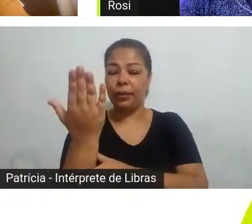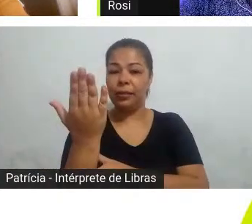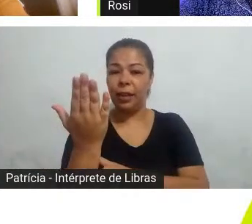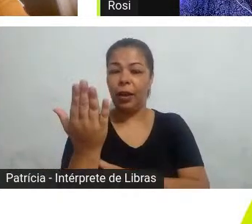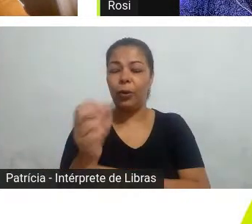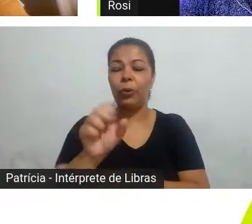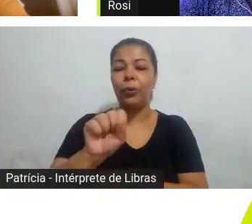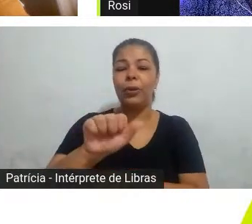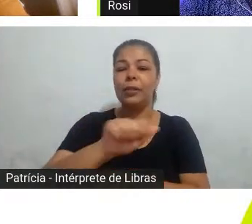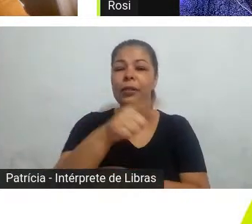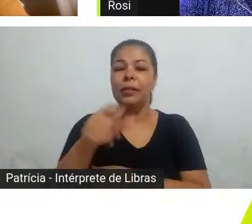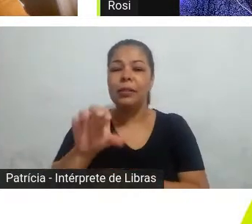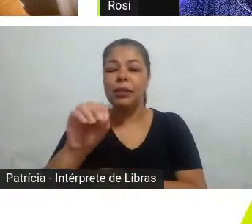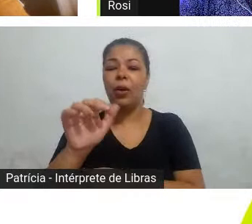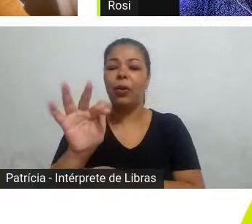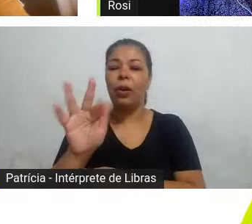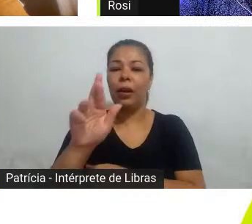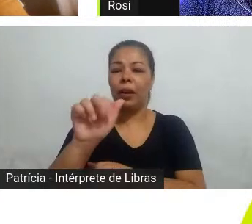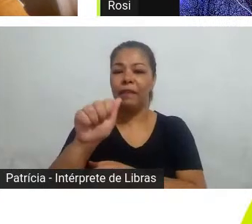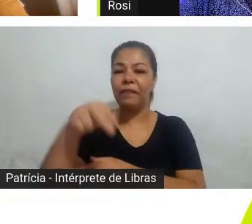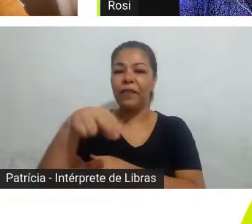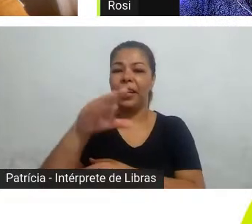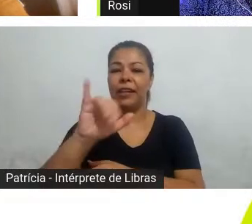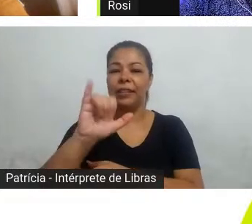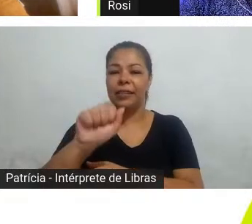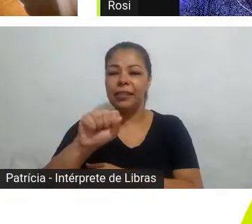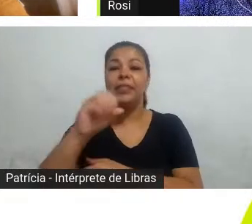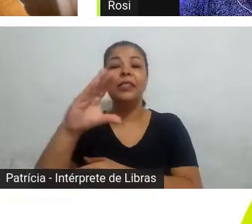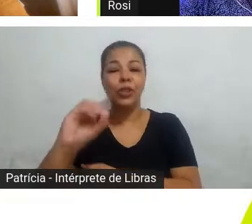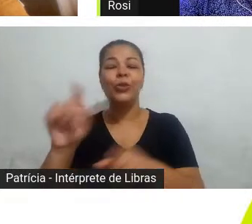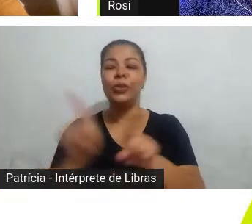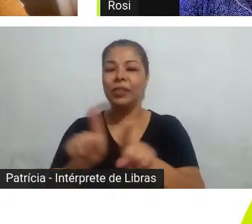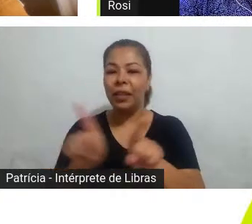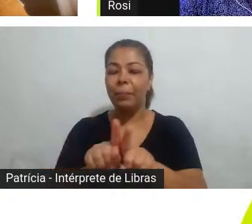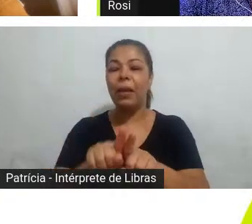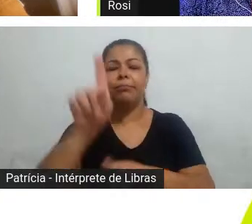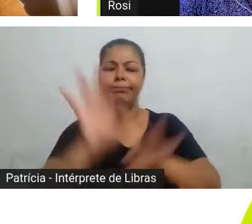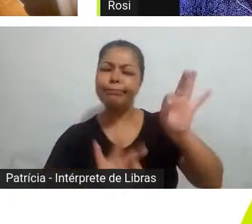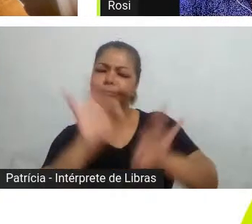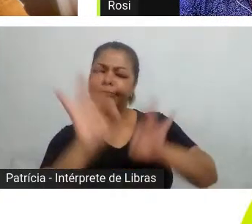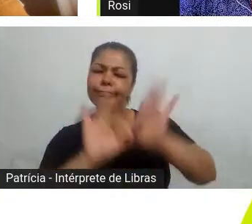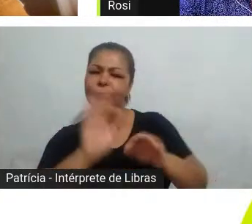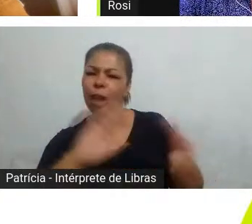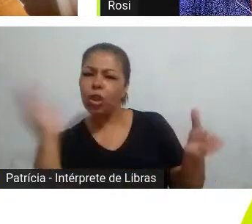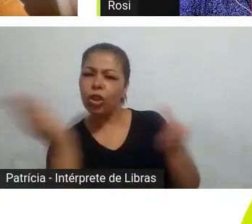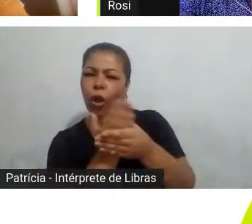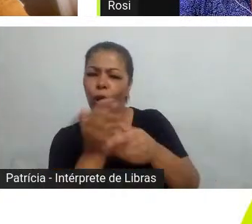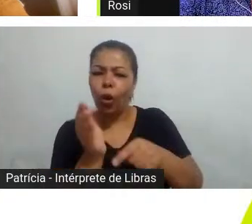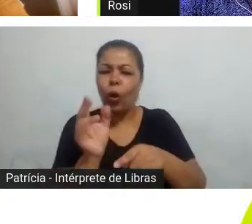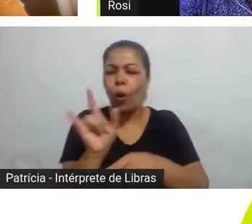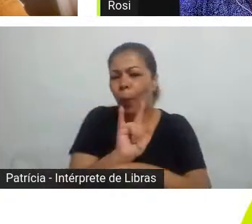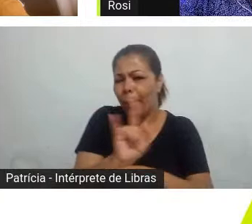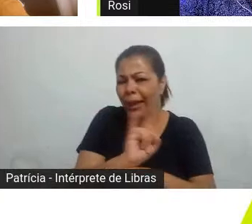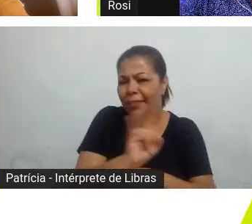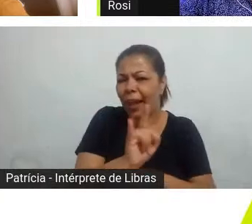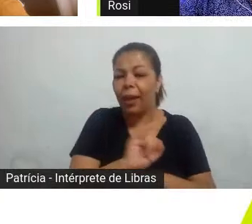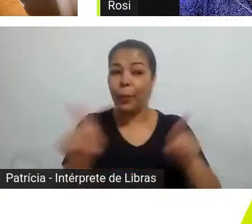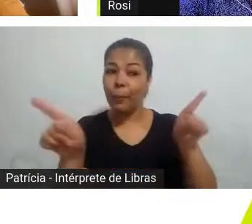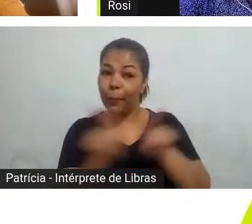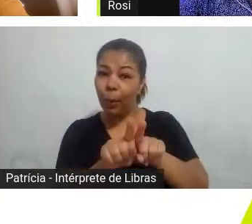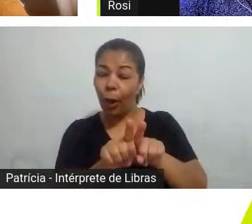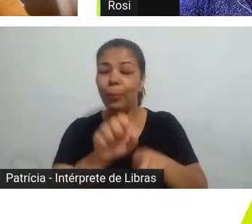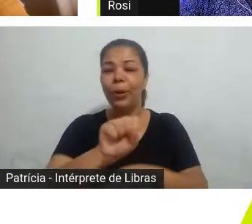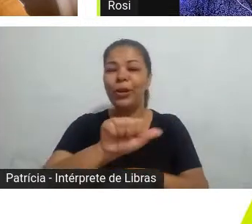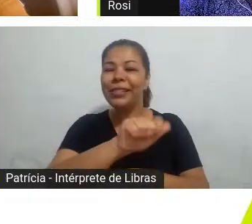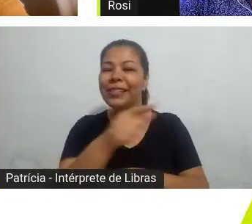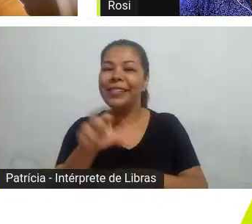e também trabalha na finalização do longa-metragem documental Bento isso mesmo Gil obrigada aqui